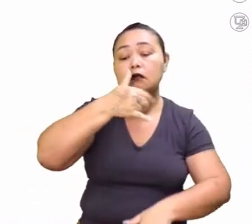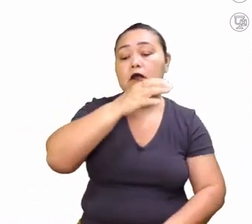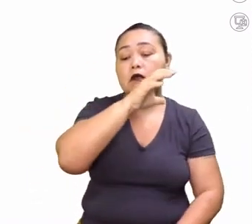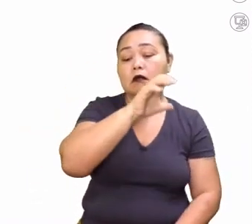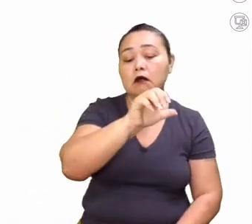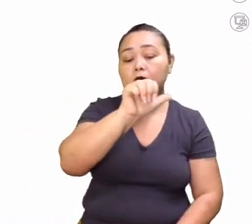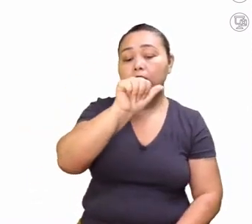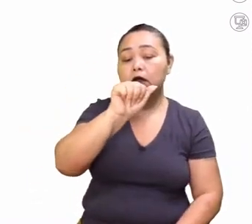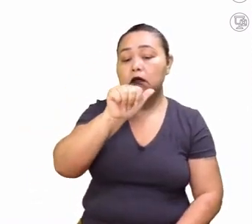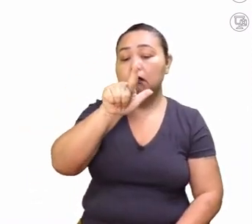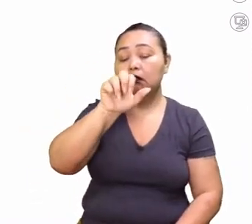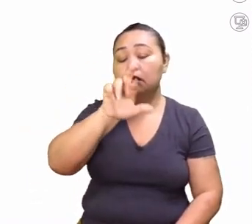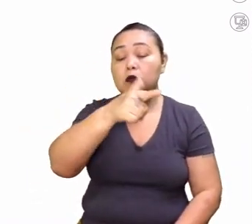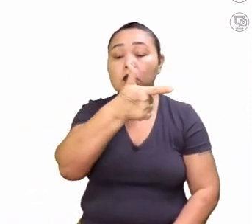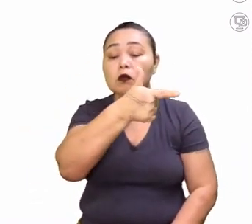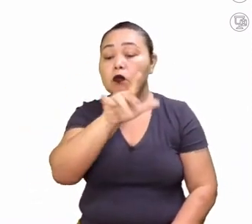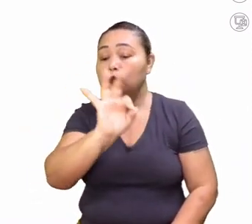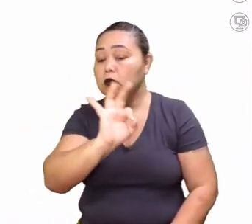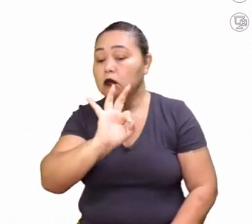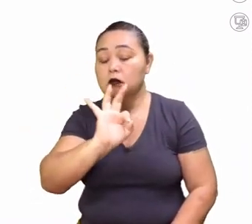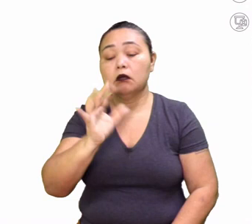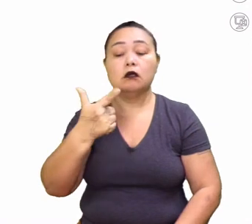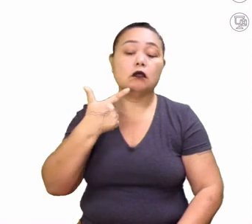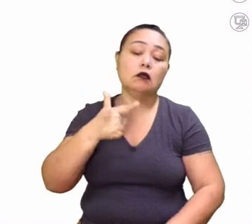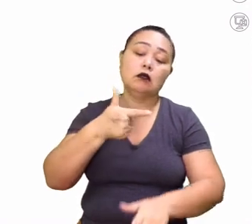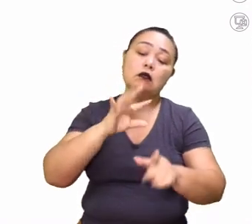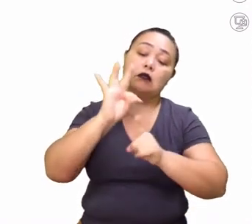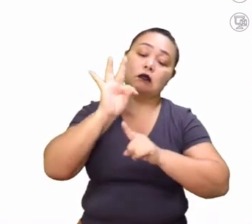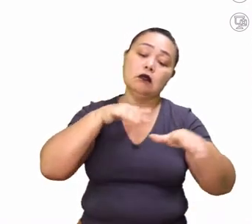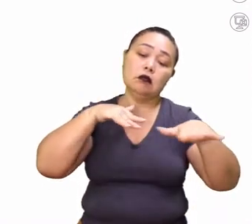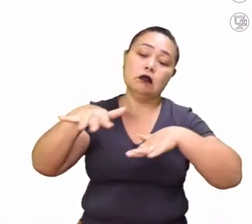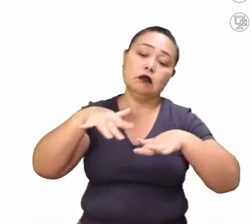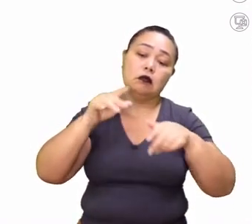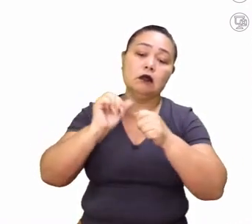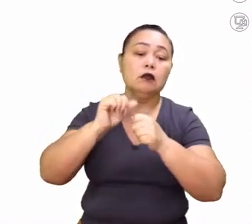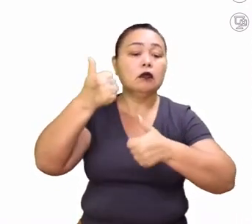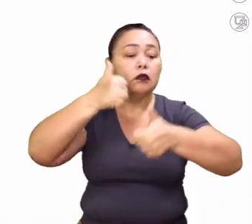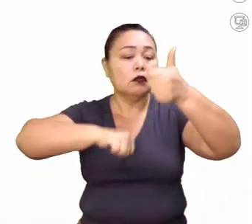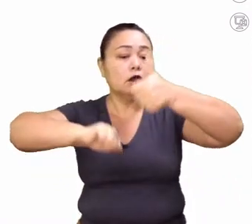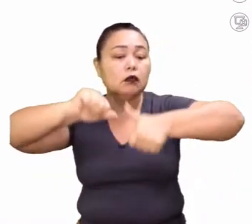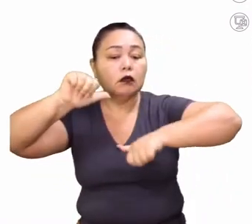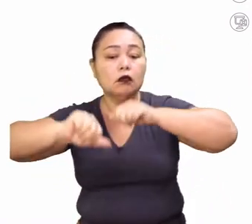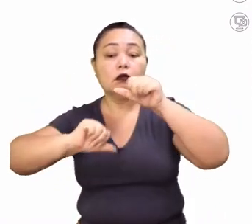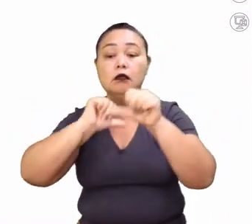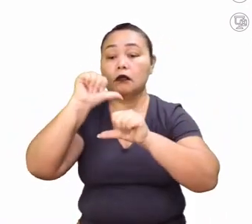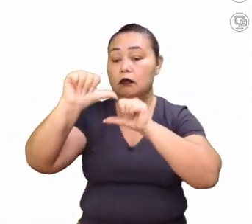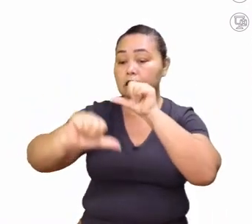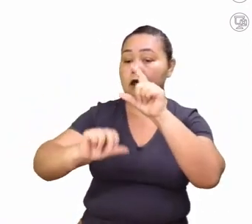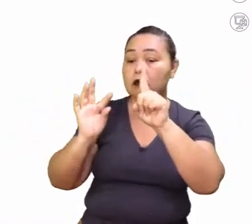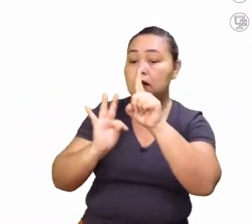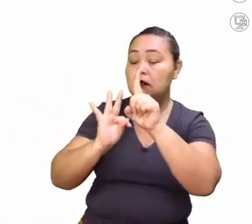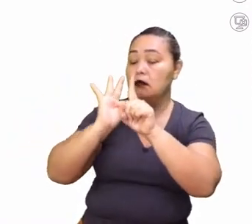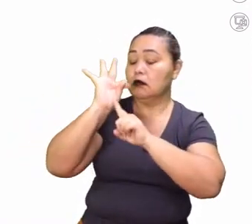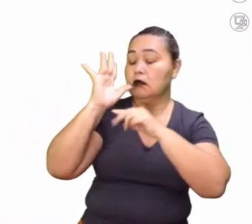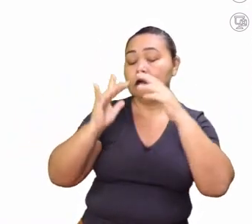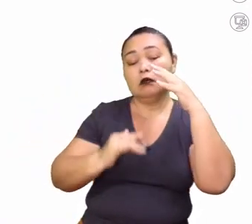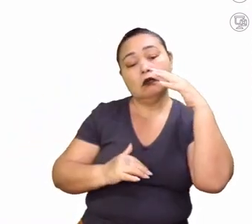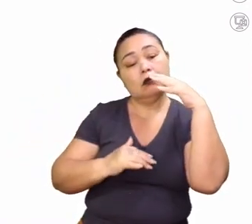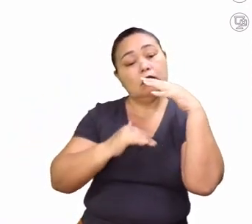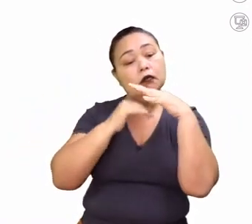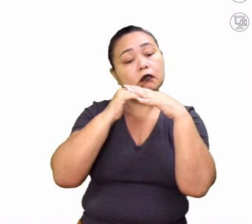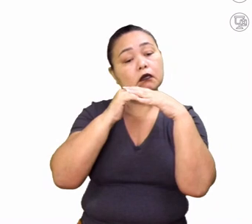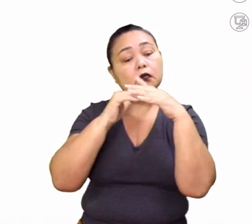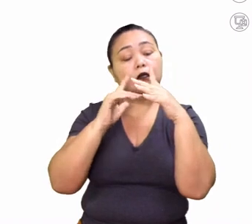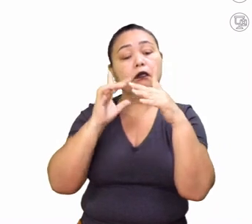energia se não tiver calor envolvido não é termodinâmica Analisa os efeitos das mudanças de temperatura